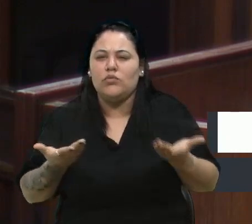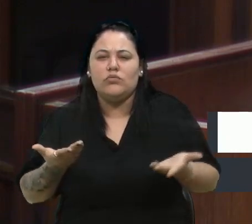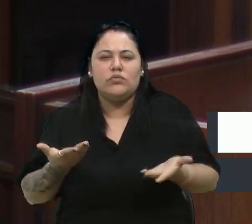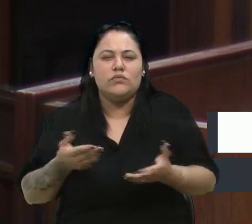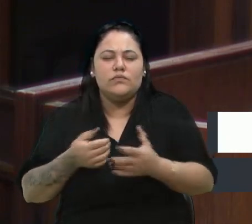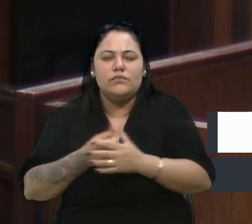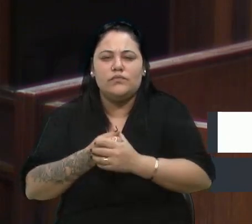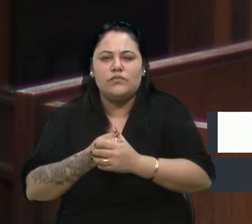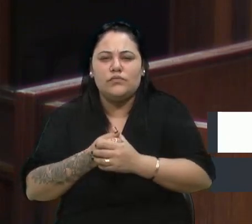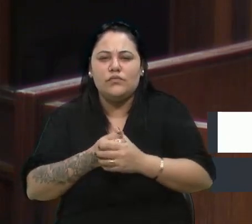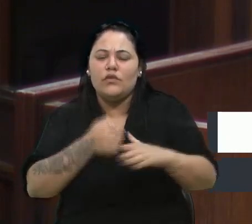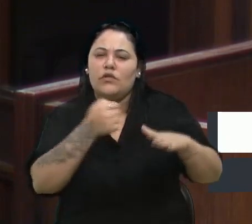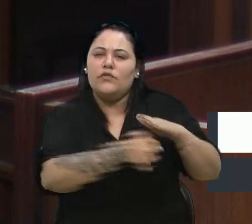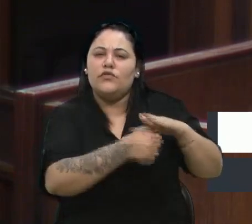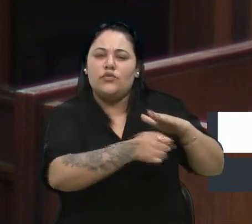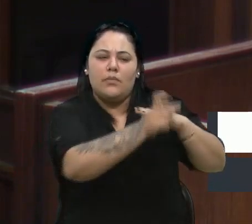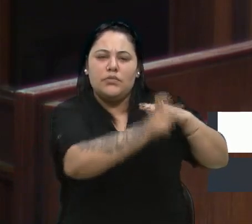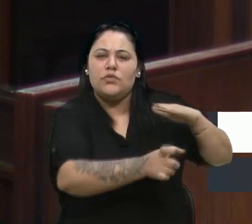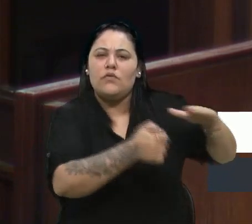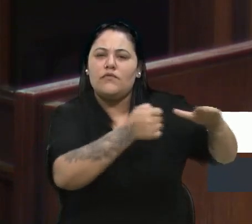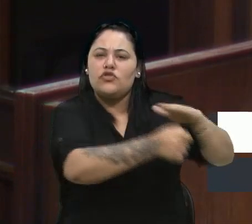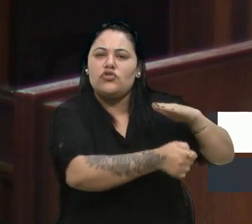E os investidores?